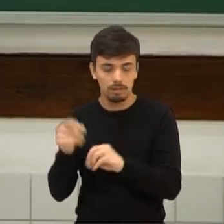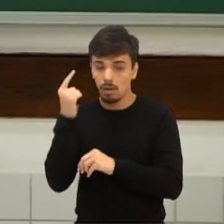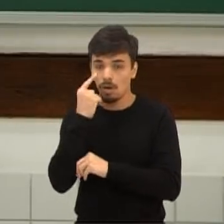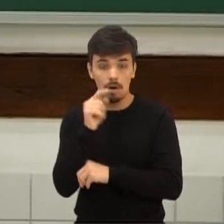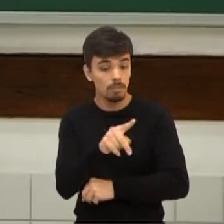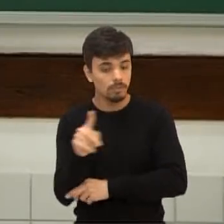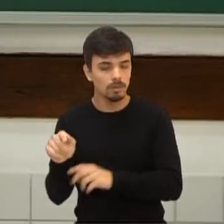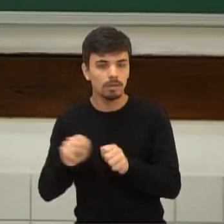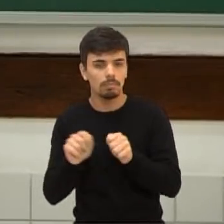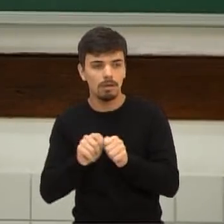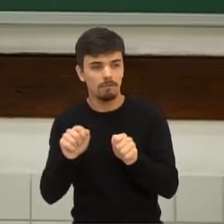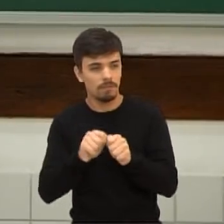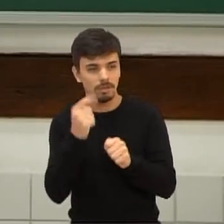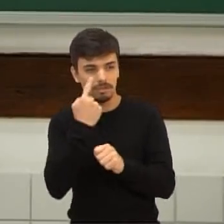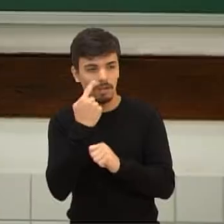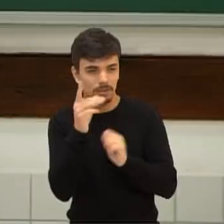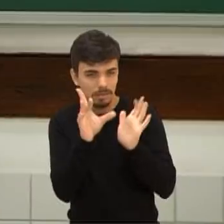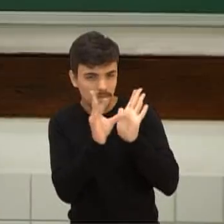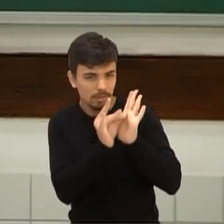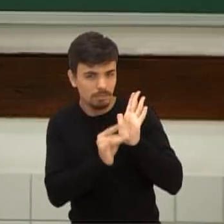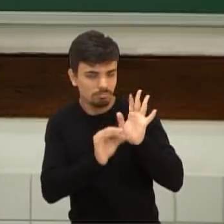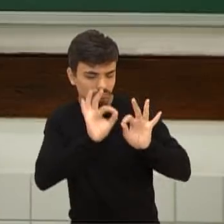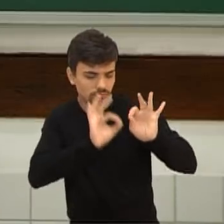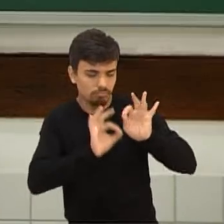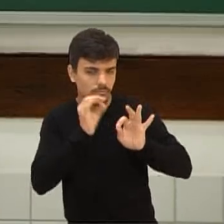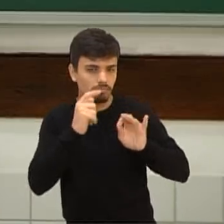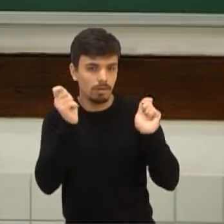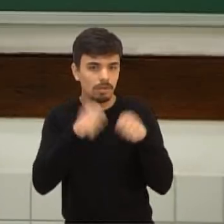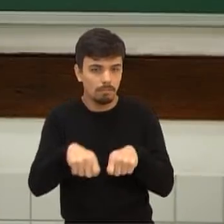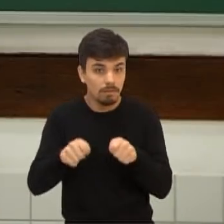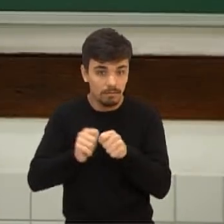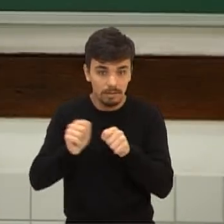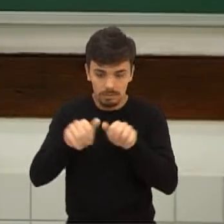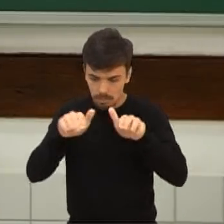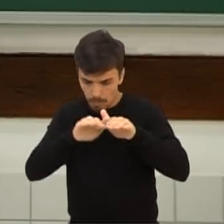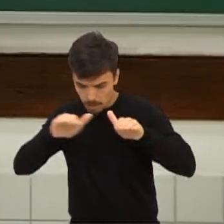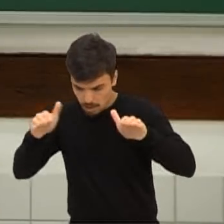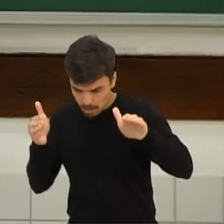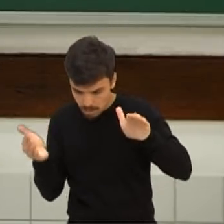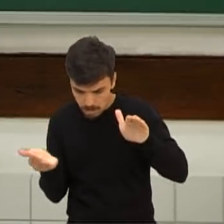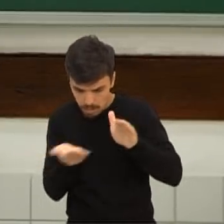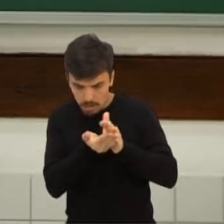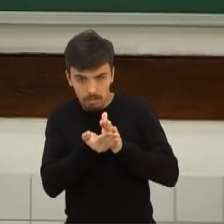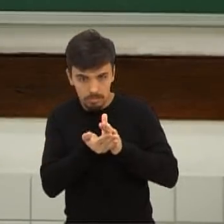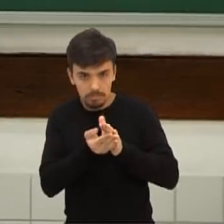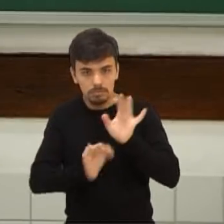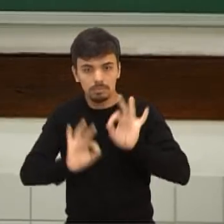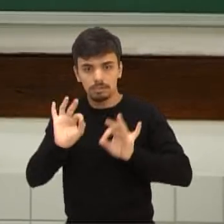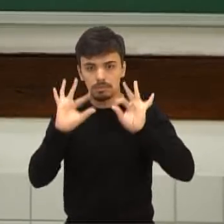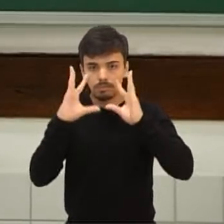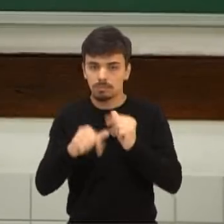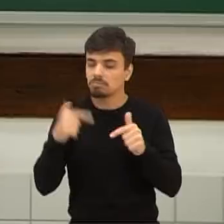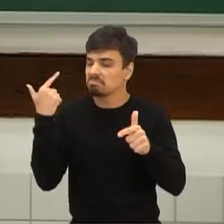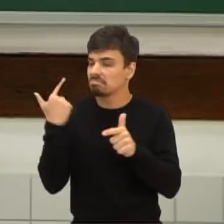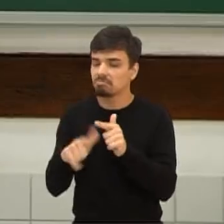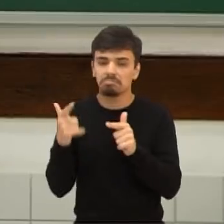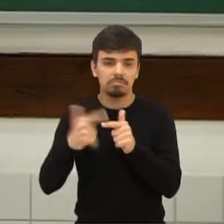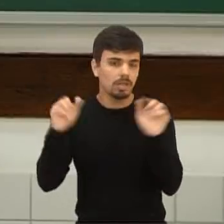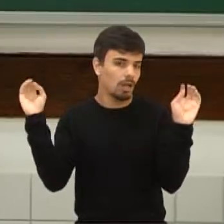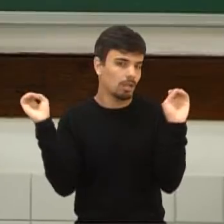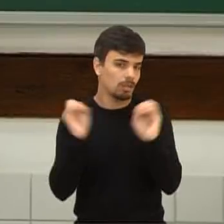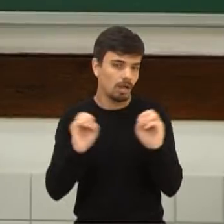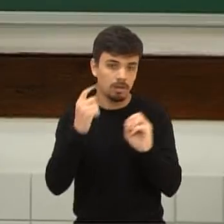também fez um remendinho aqui, ó, para a gente conseguir fazer a planificação inteira. Não tem problema, tá bom? Então,